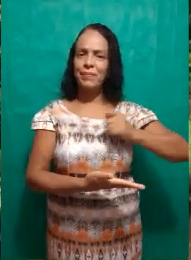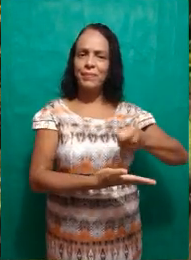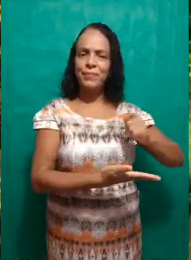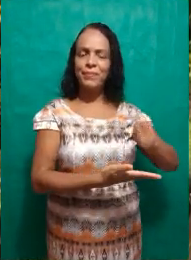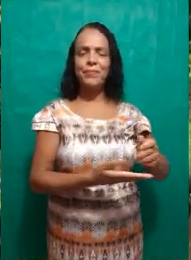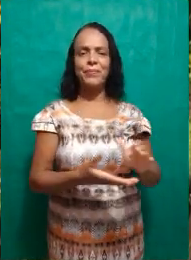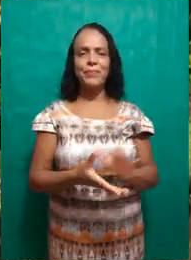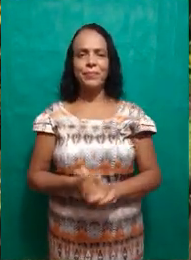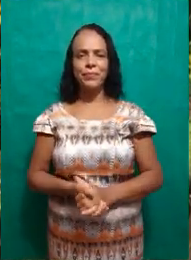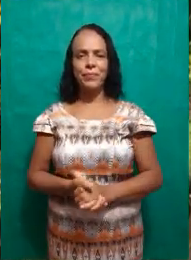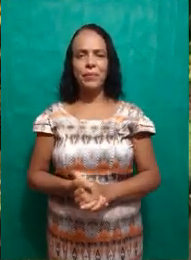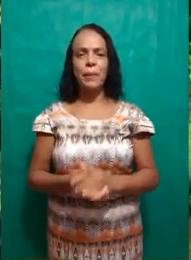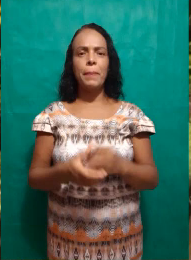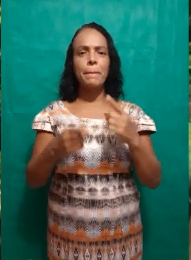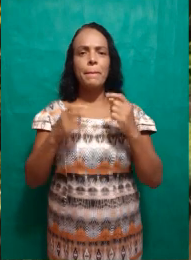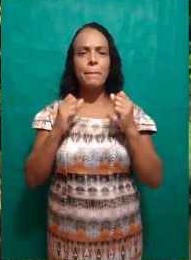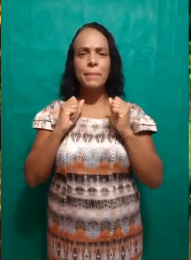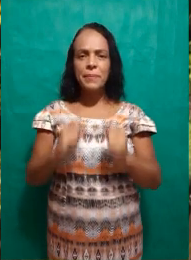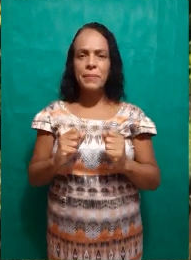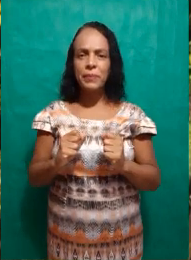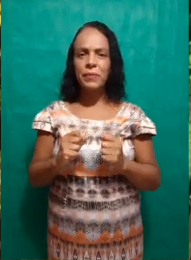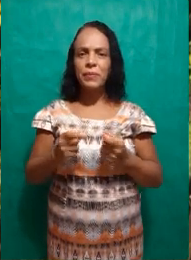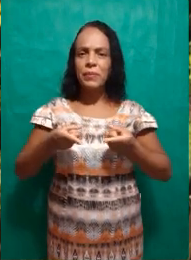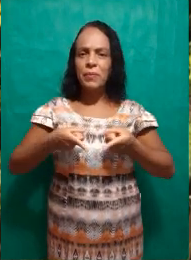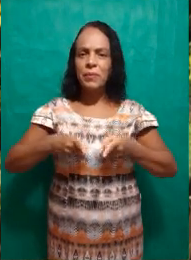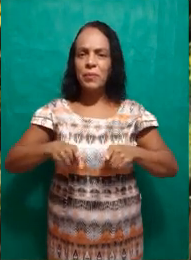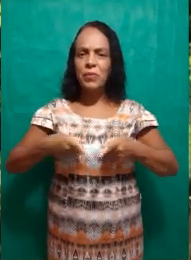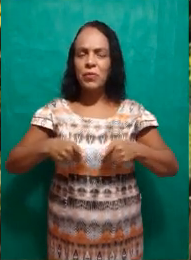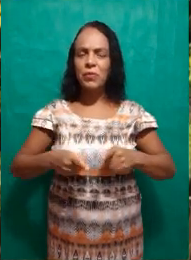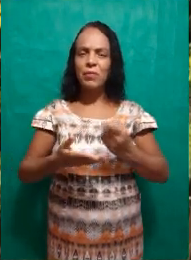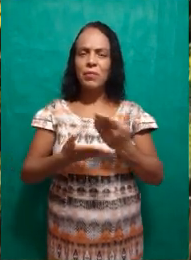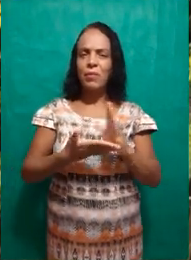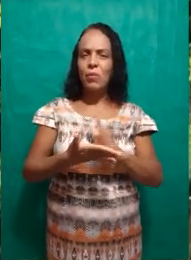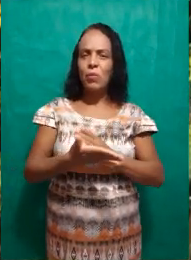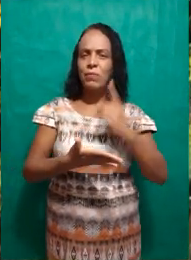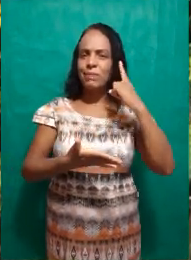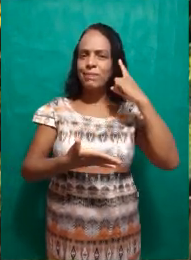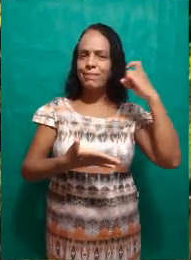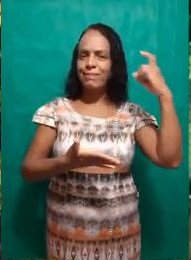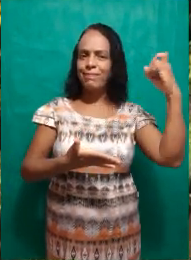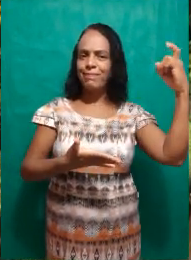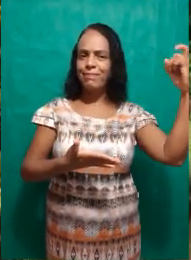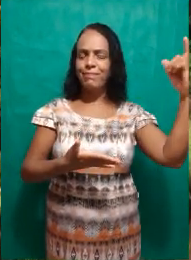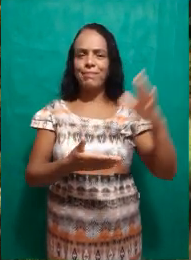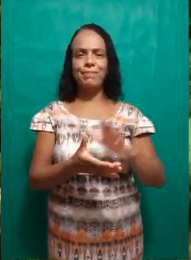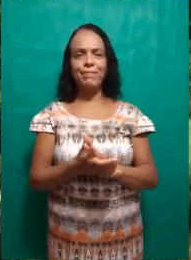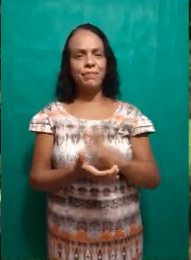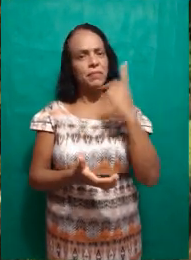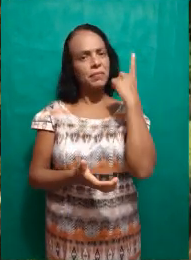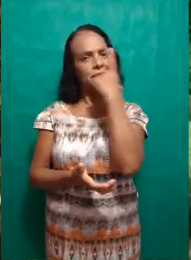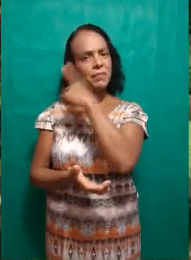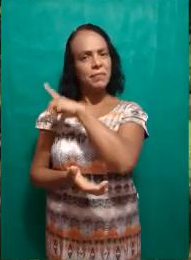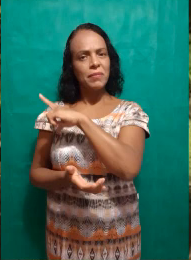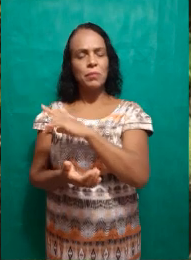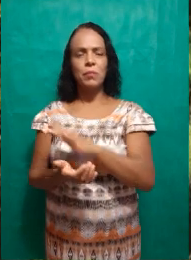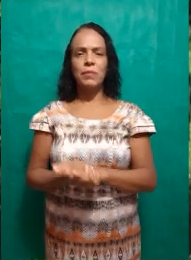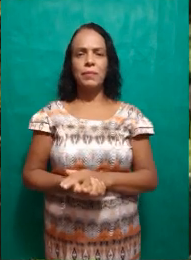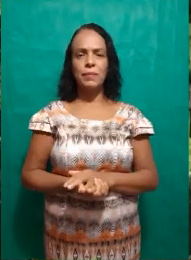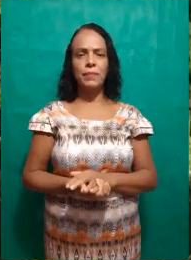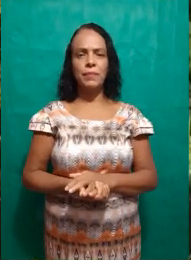para poder ali extrair algum som, né, e conseguir pelo